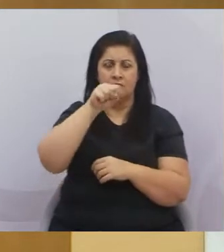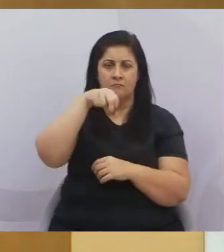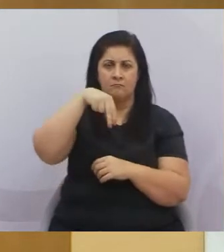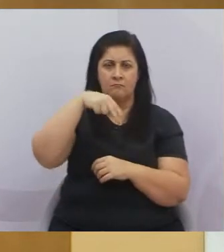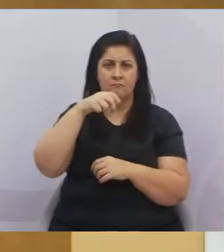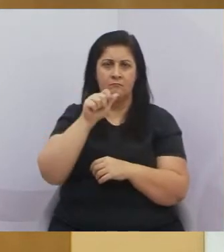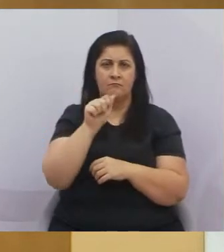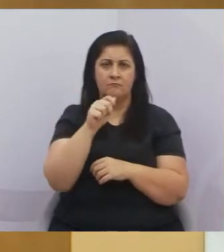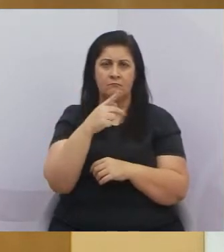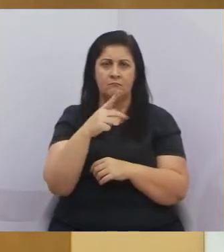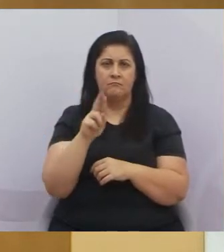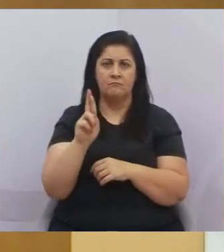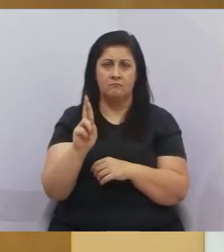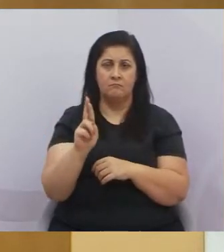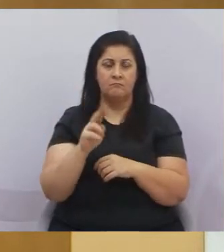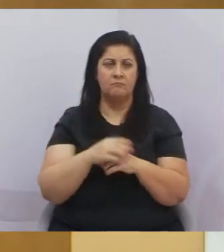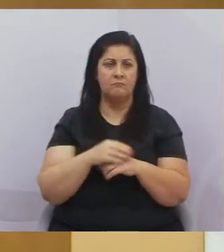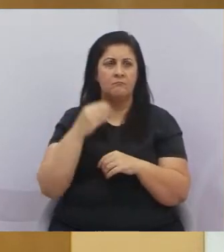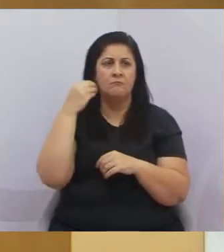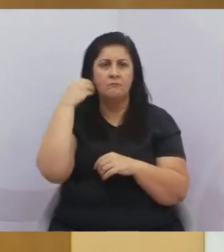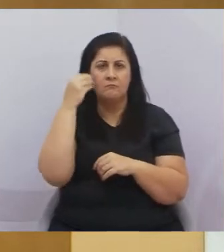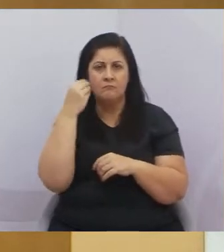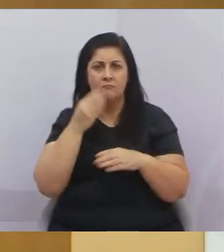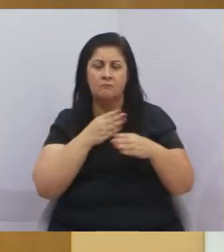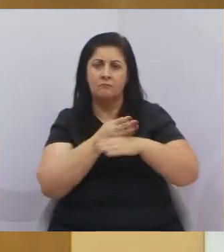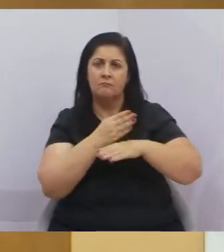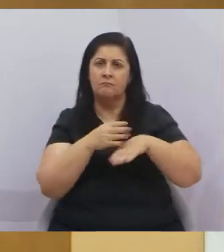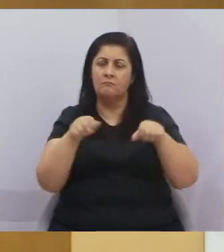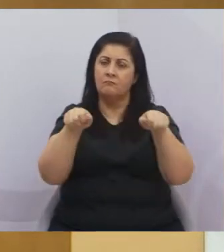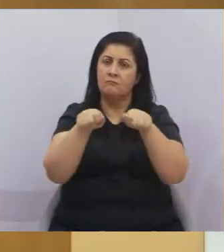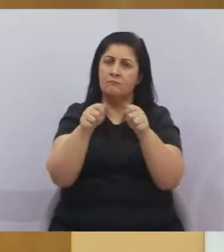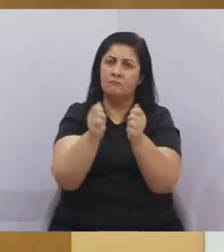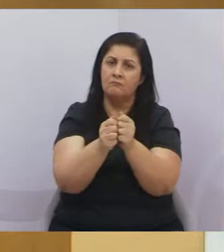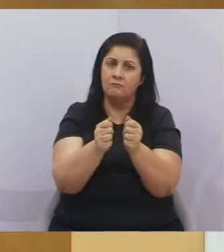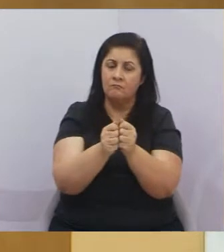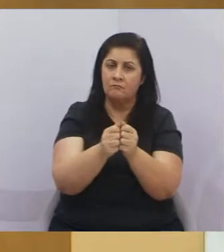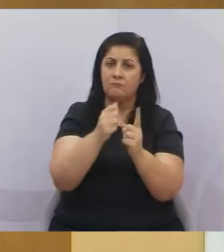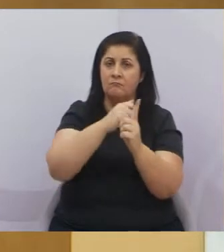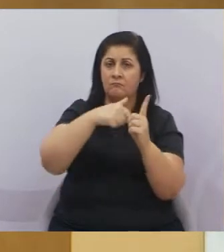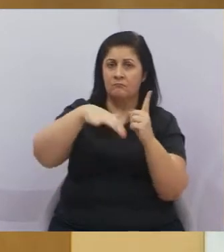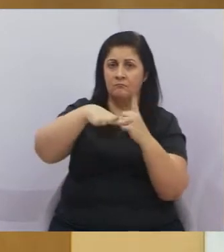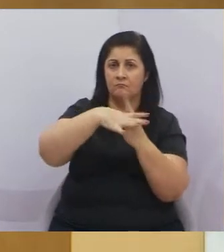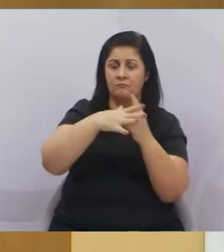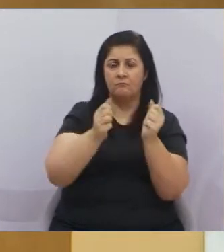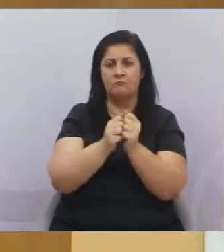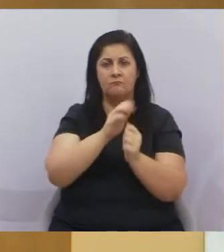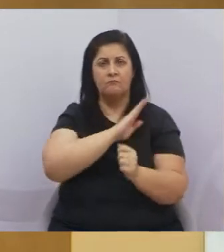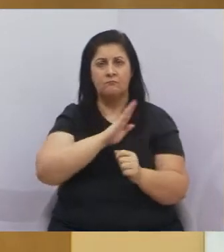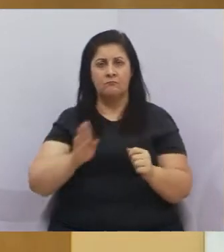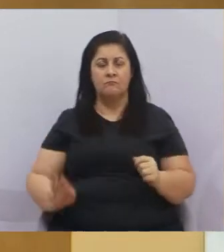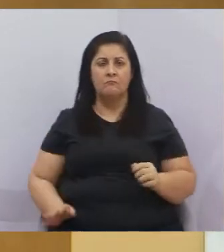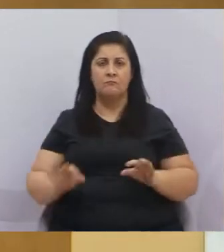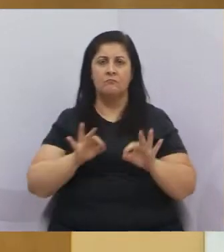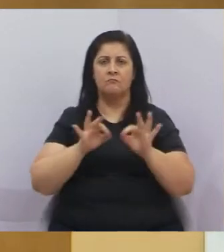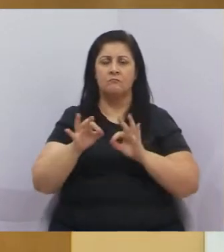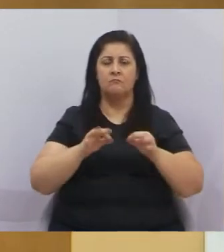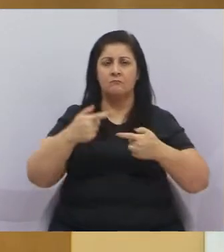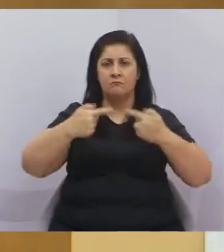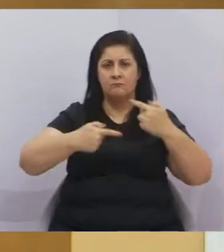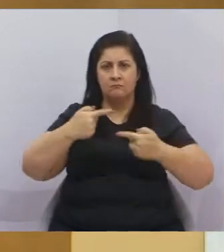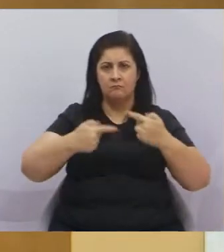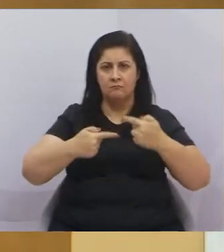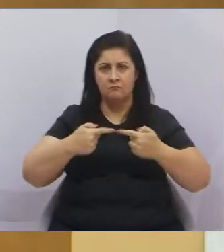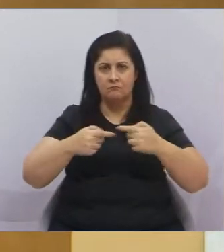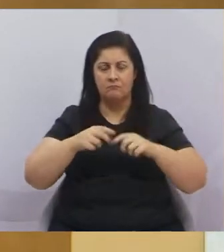SINAPIR busca a participação conjunta de governo e sociedade civil na implementação das políticas de promoção da igualdade racial.